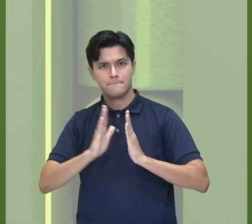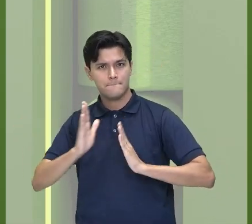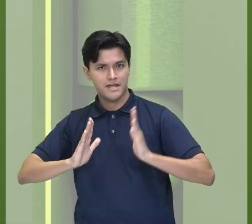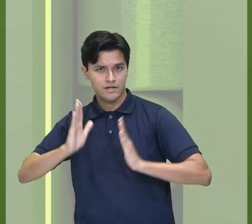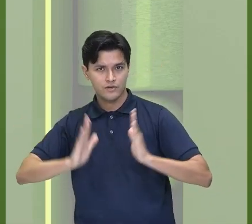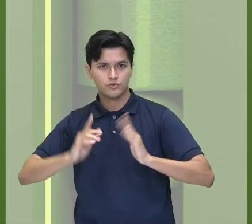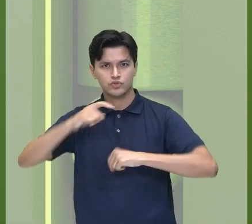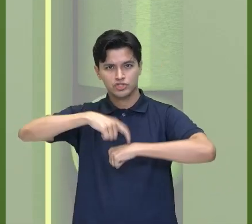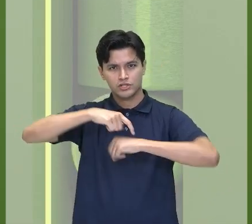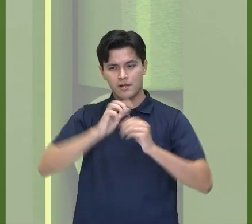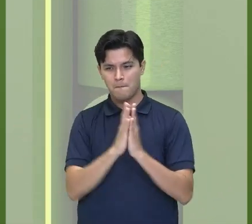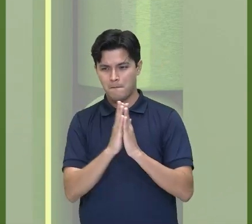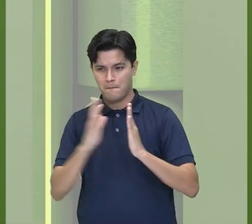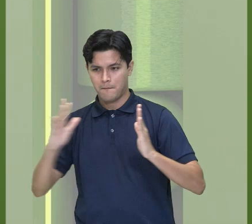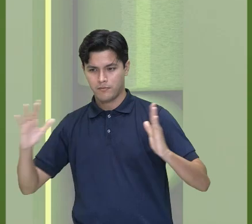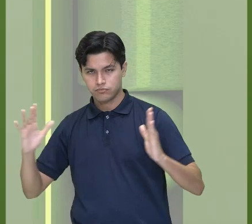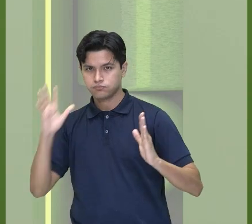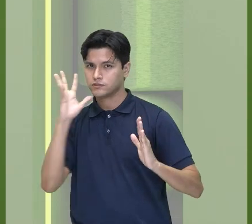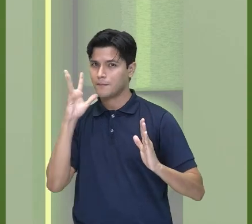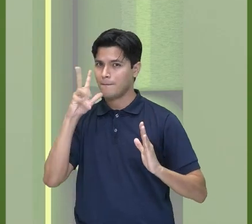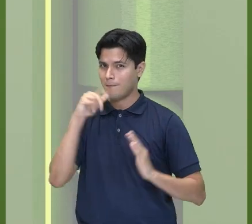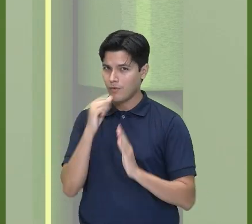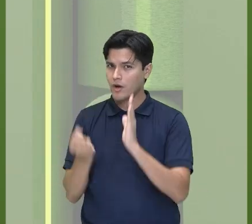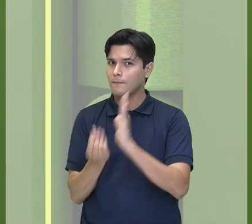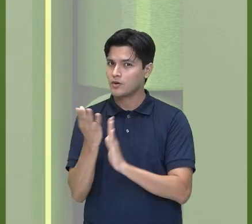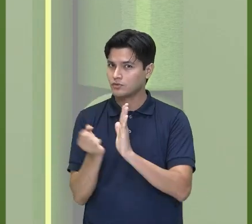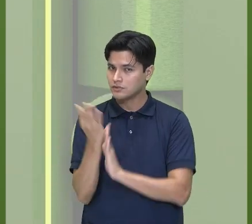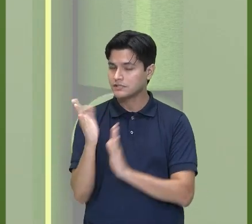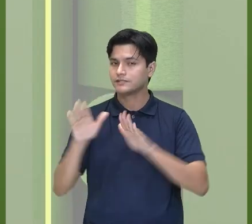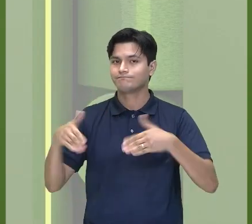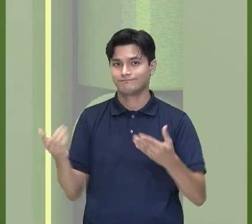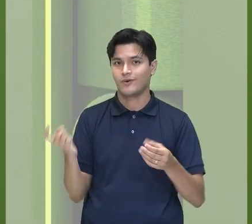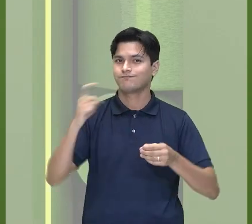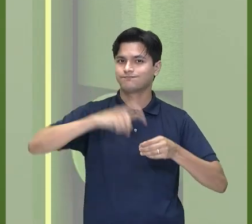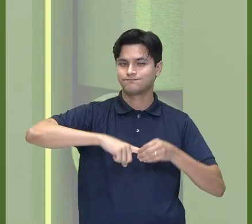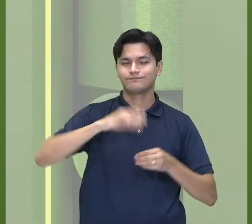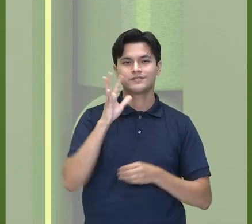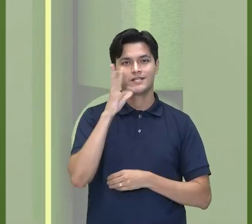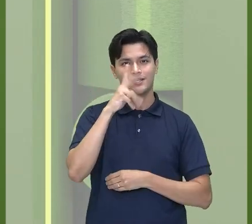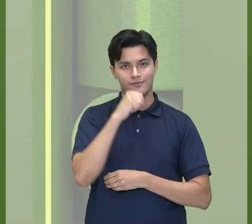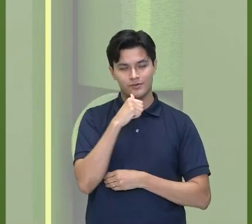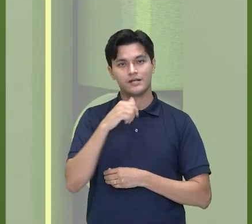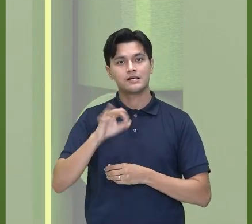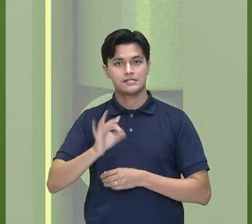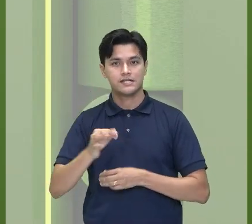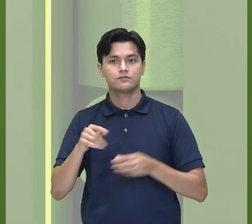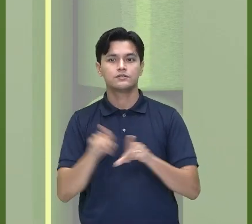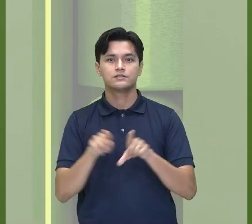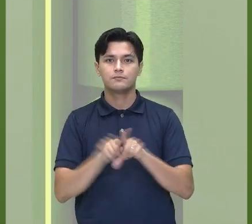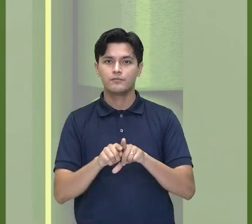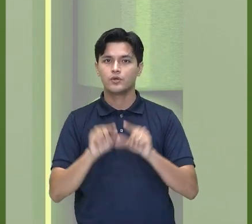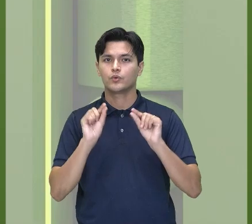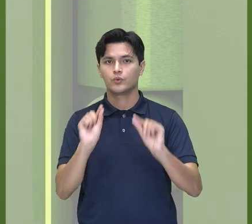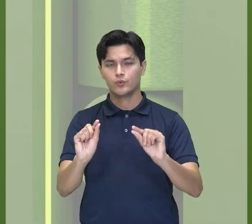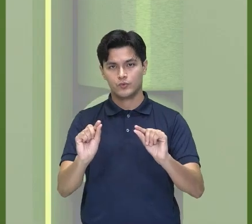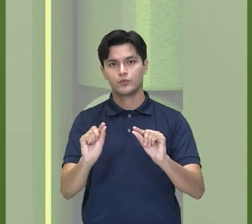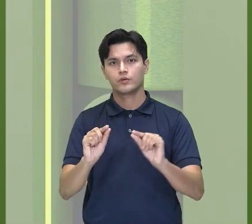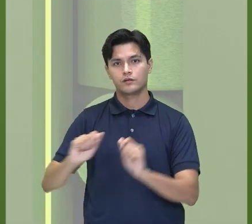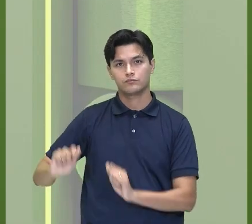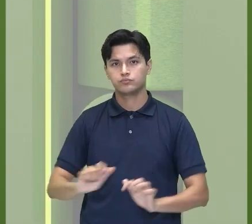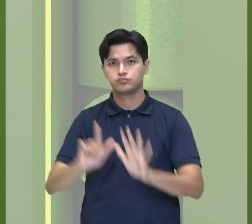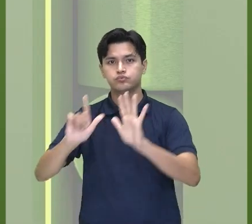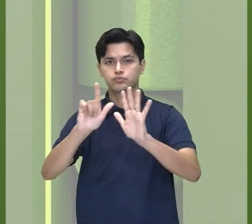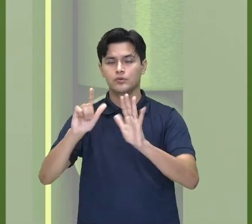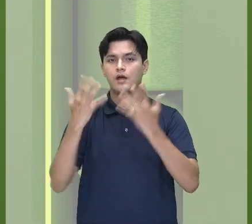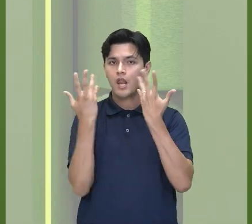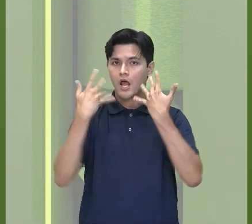ele é uma fonte de energia não renovável. No caso aí o gás natural também, né? Ele é feito sob algumas condições,